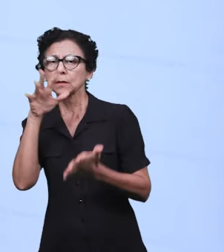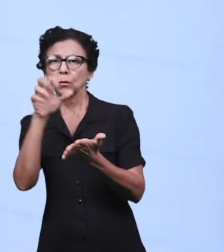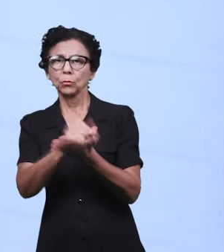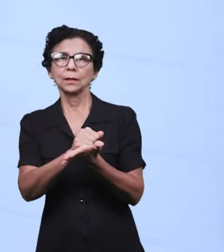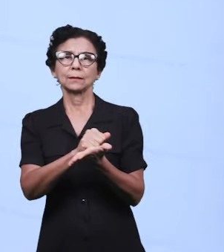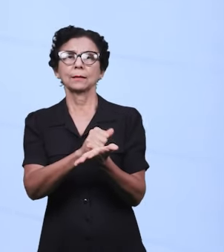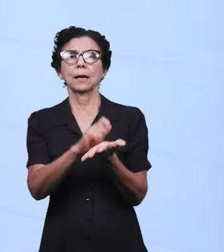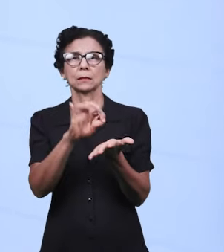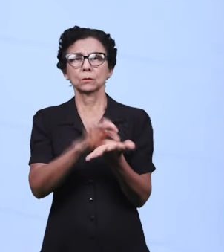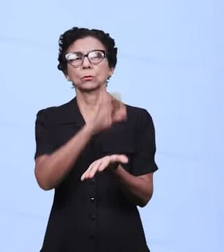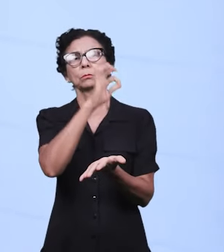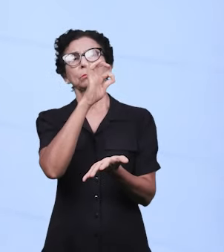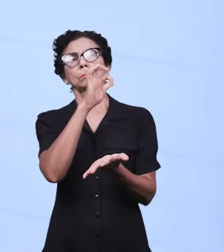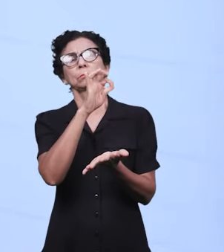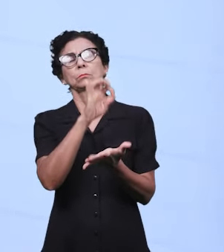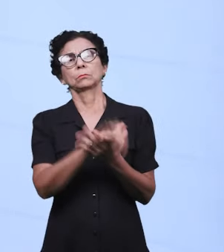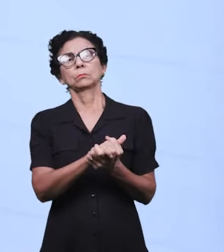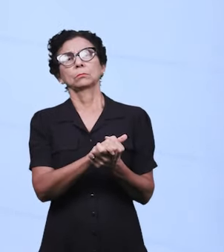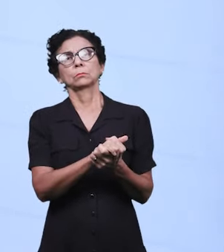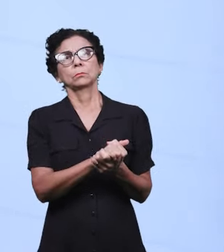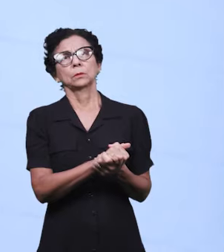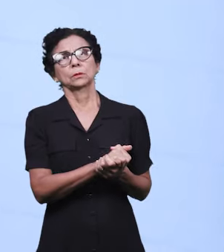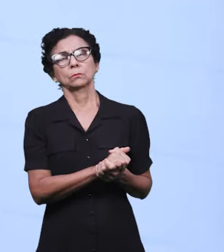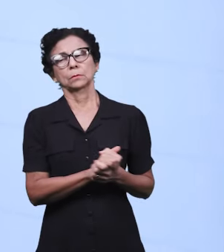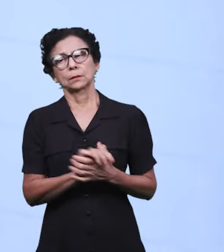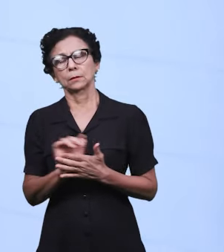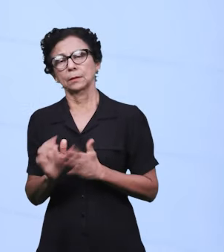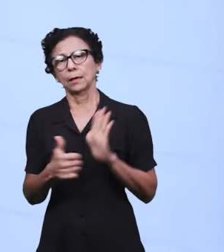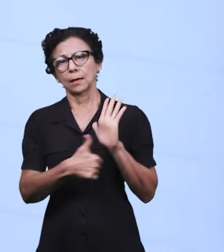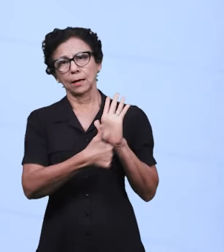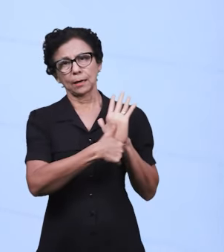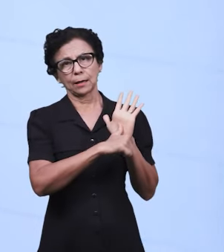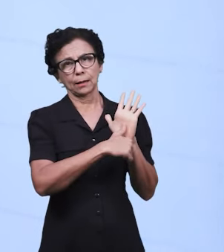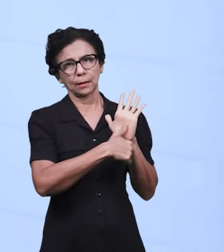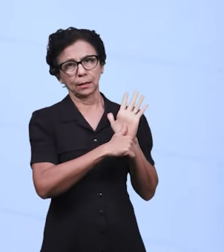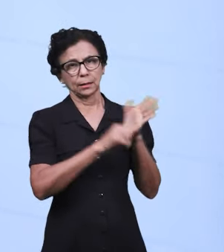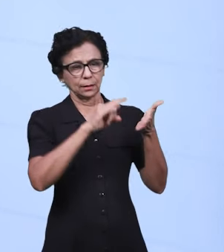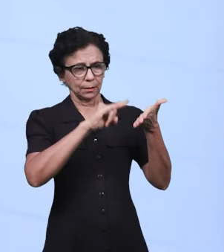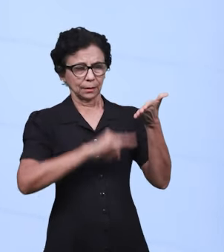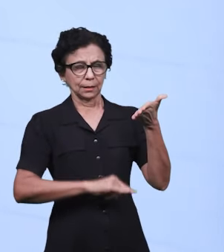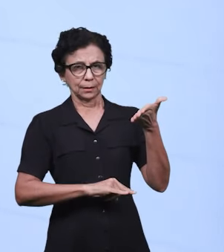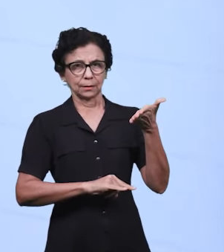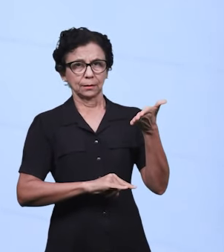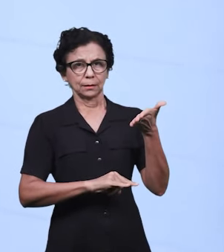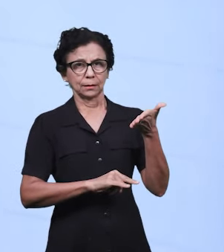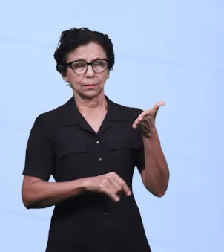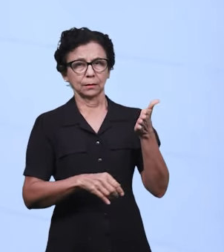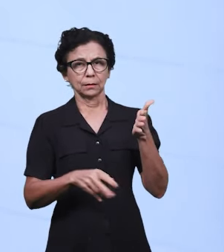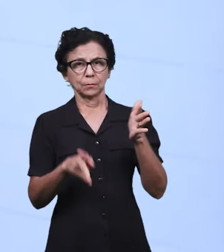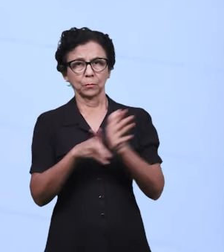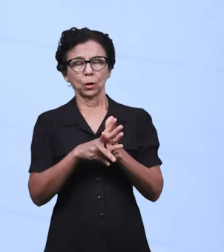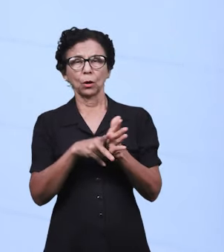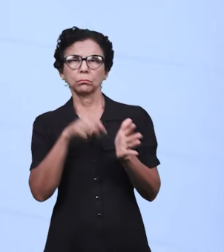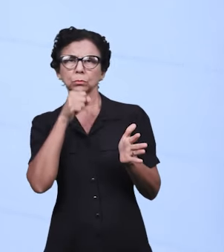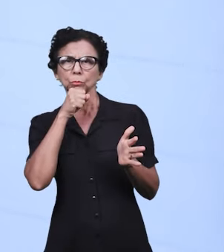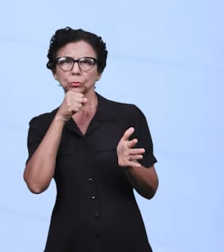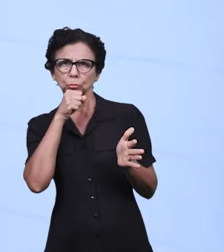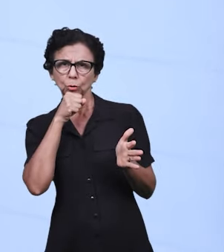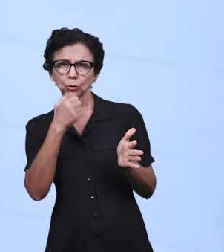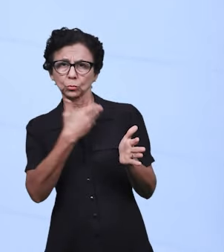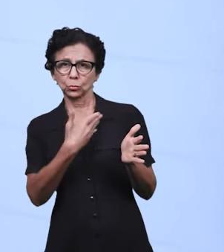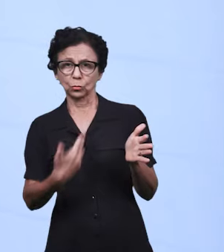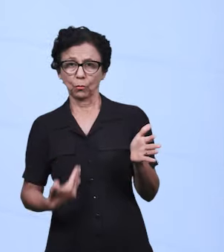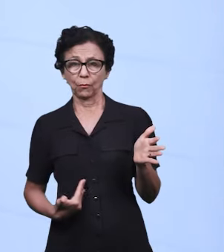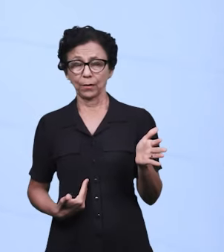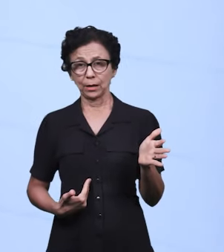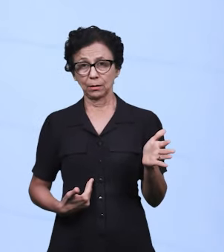já tendo essa... Não, quando ele tem a carteira, né, do idoso que é emitida pelo governo federal, a